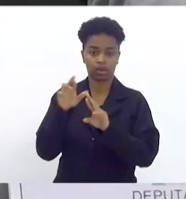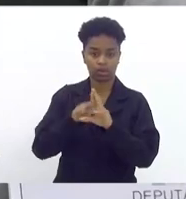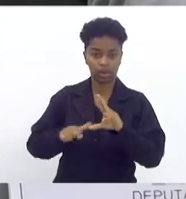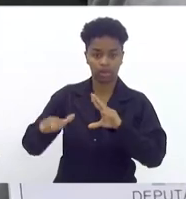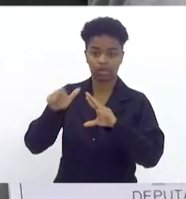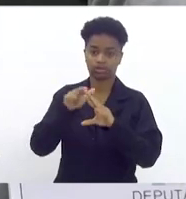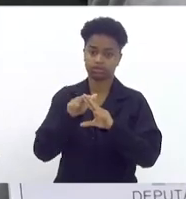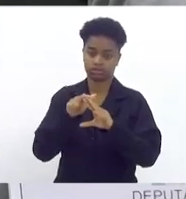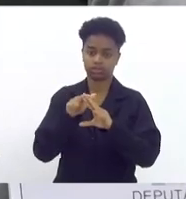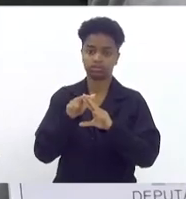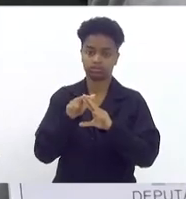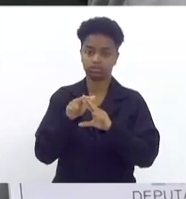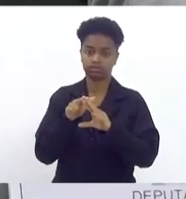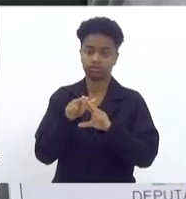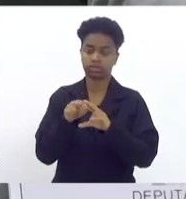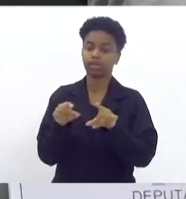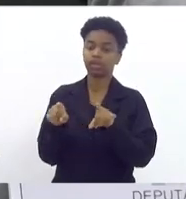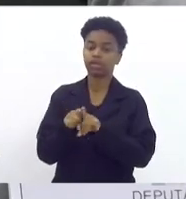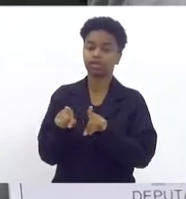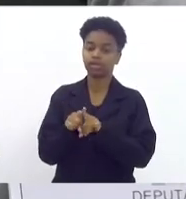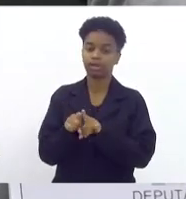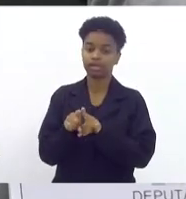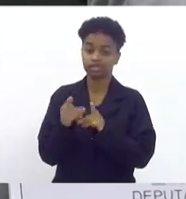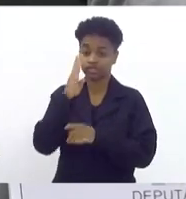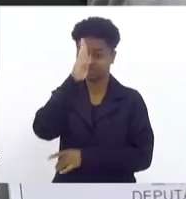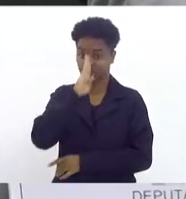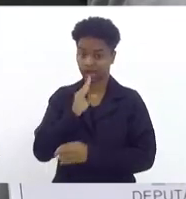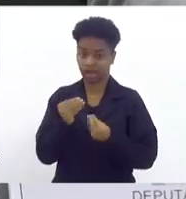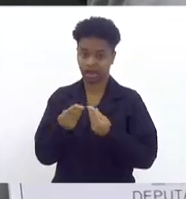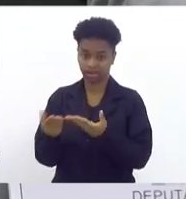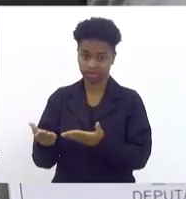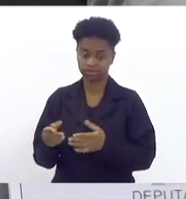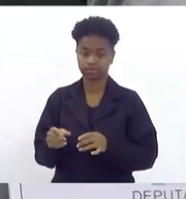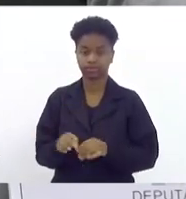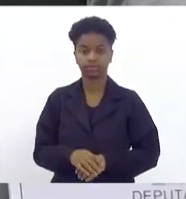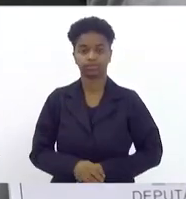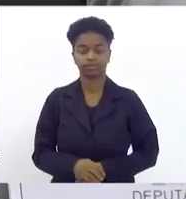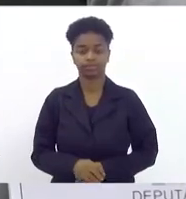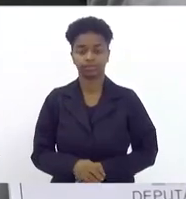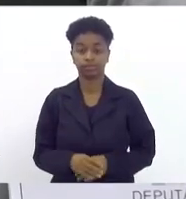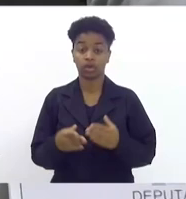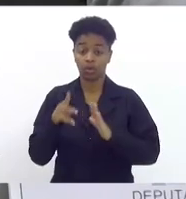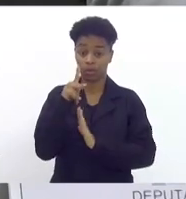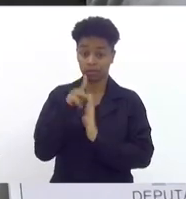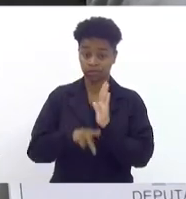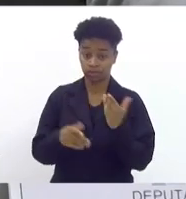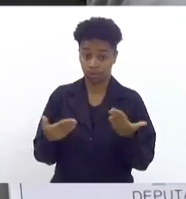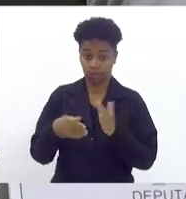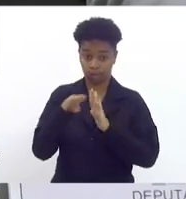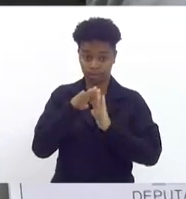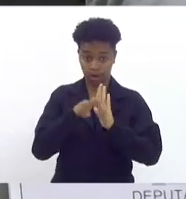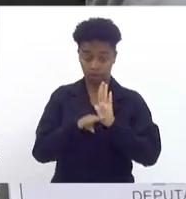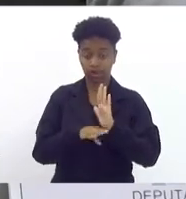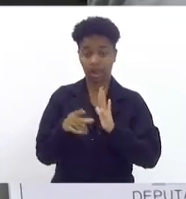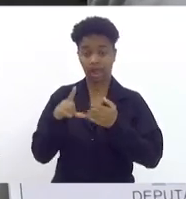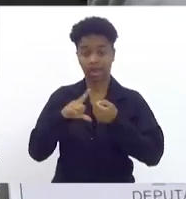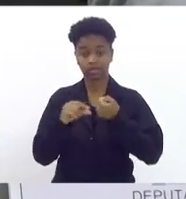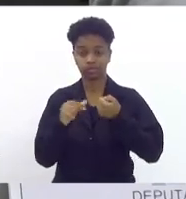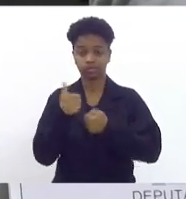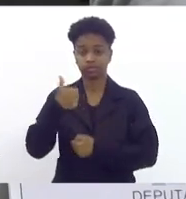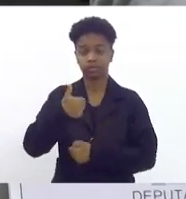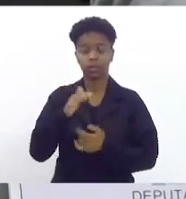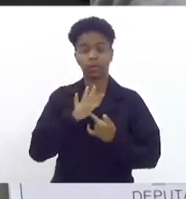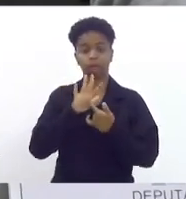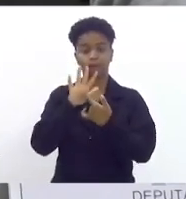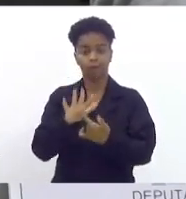recicláveis e de maneira gratuita. E o projeto que está em pauta, no artigo 1º, ele fala